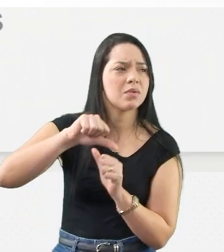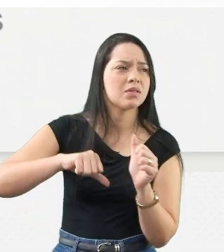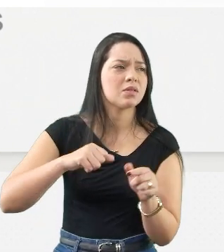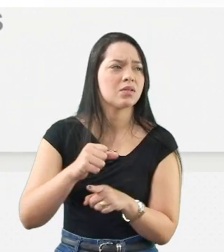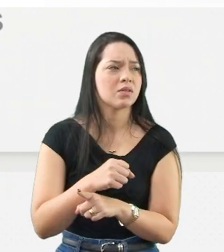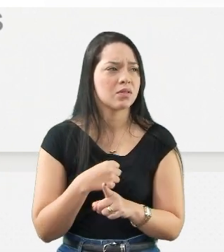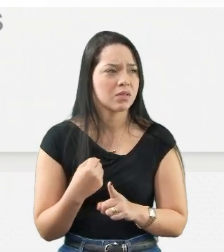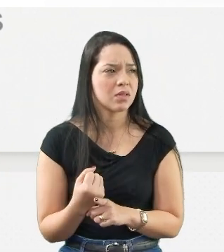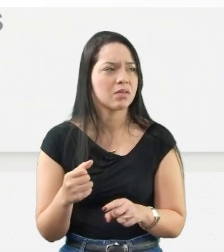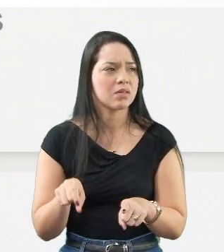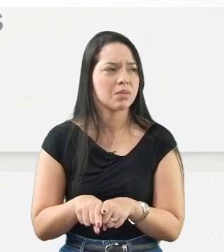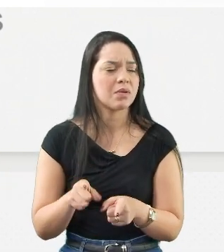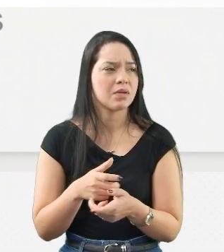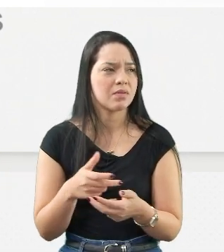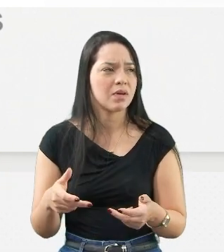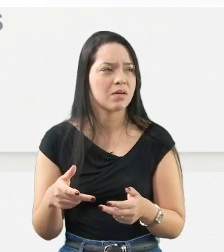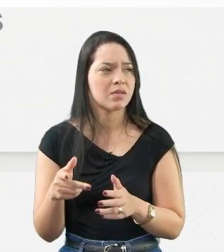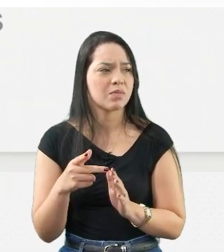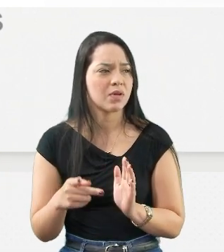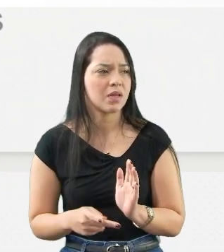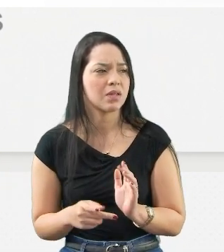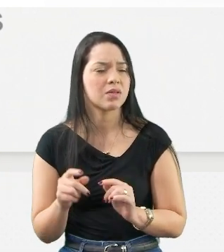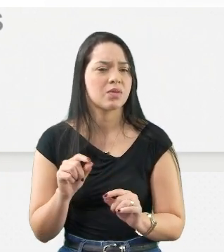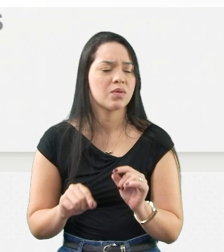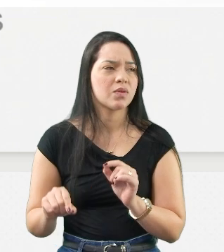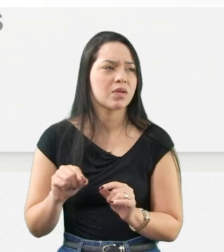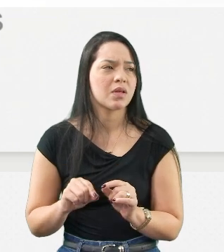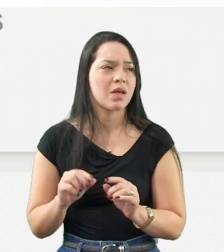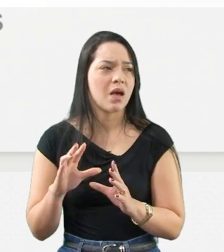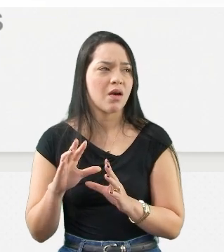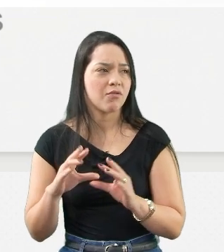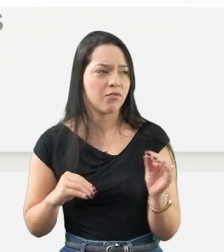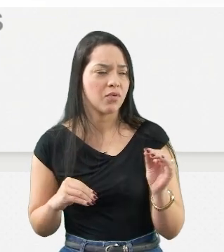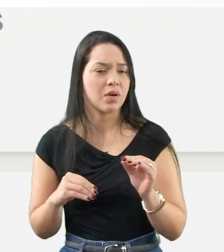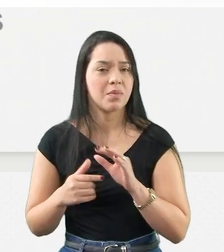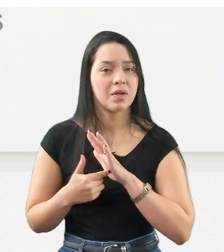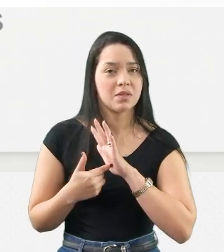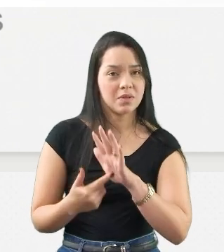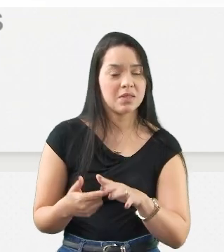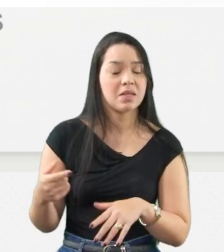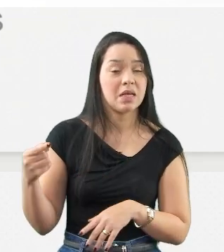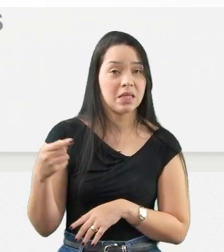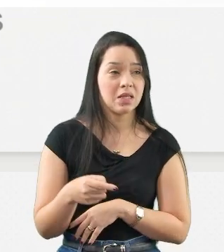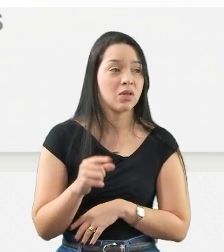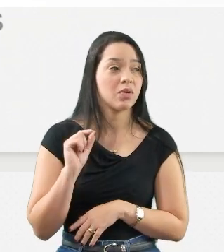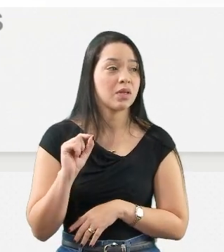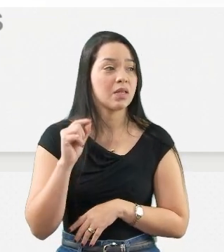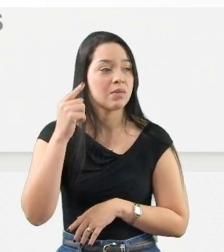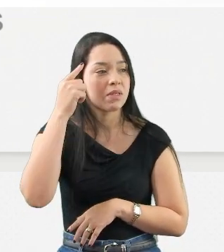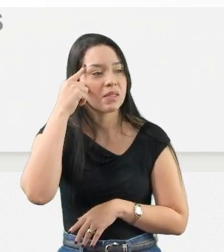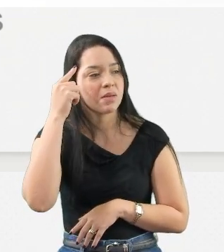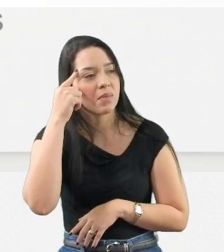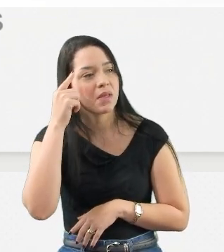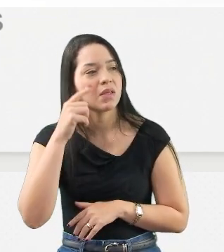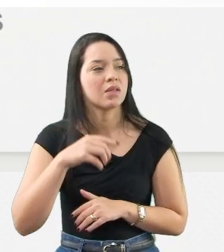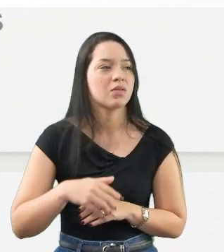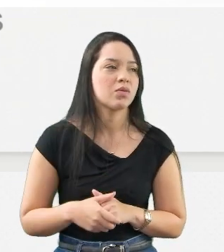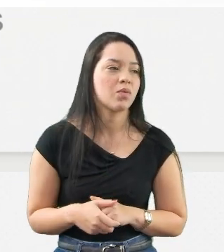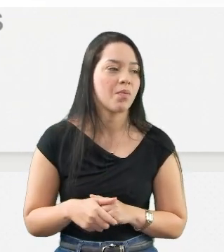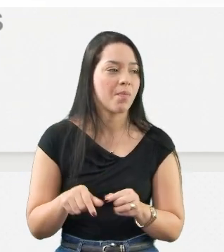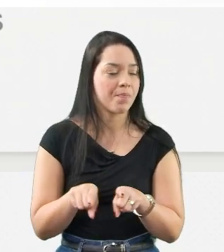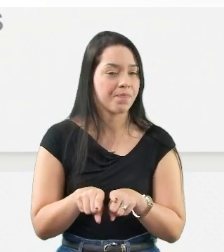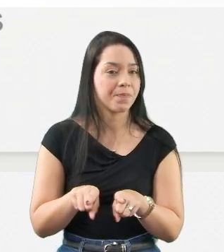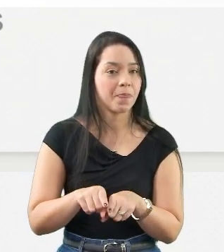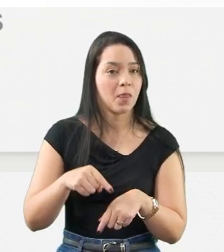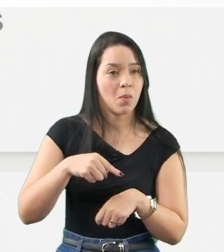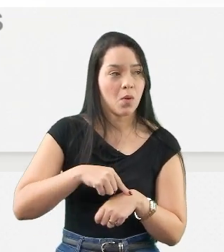social. Muitos poetas achavam na literatura a fuga para expressar aquele pensamento, aquele momento